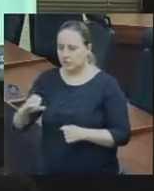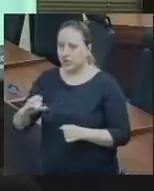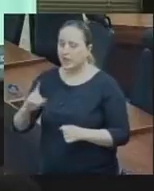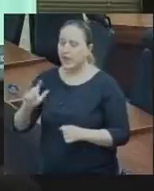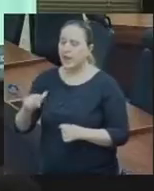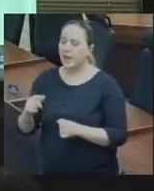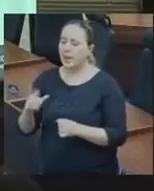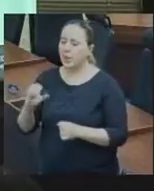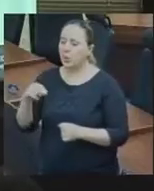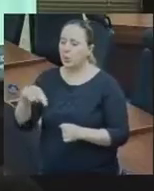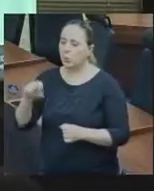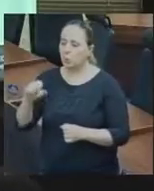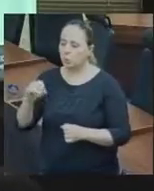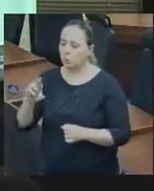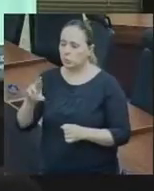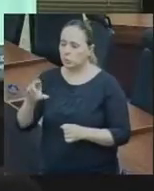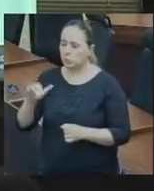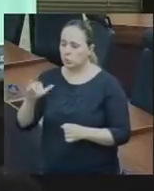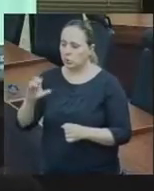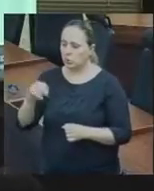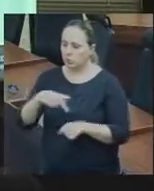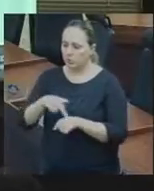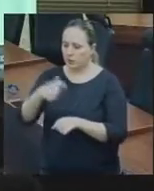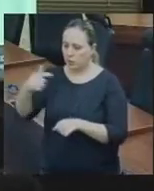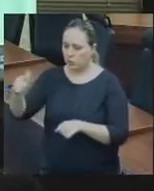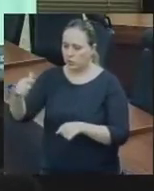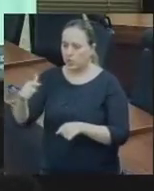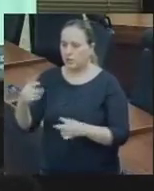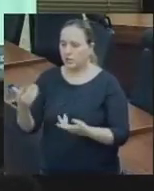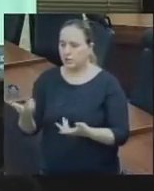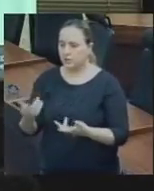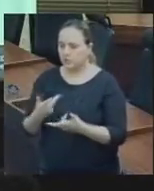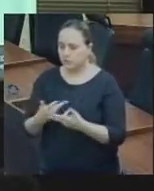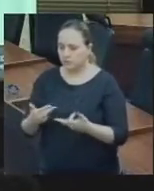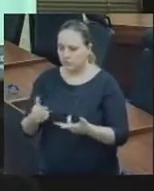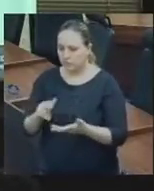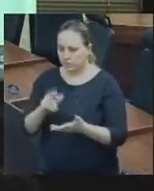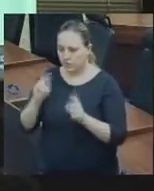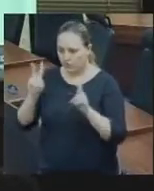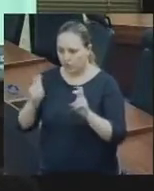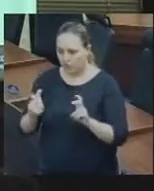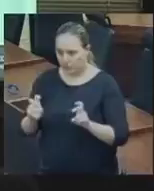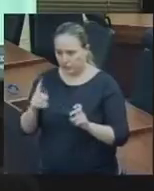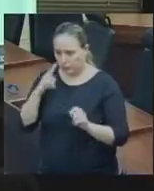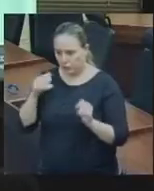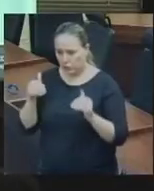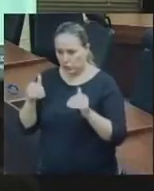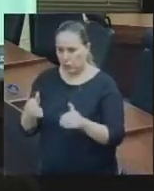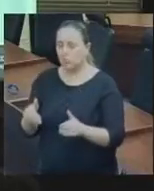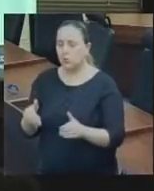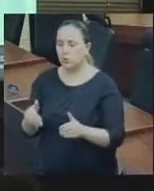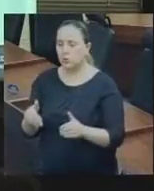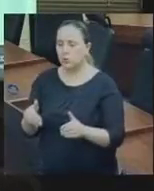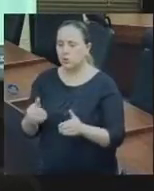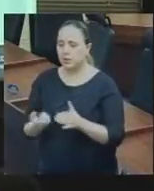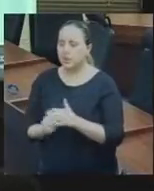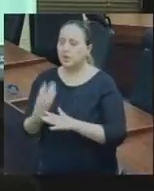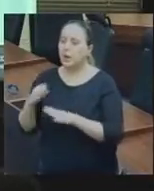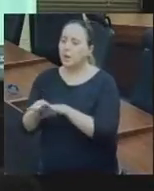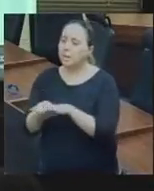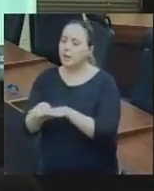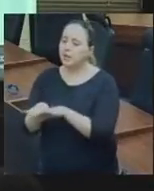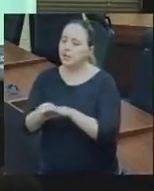é de iniciativas muito variadas né mas que visam formar padrões a serem